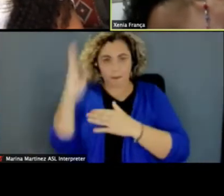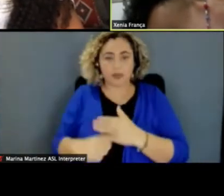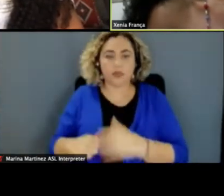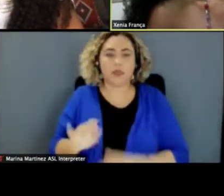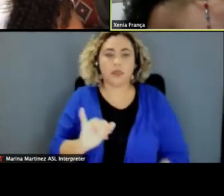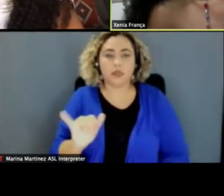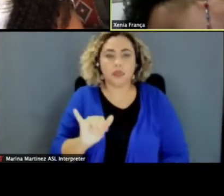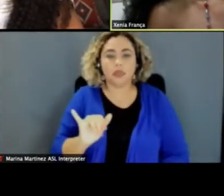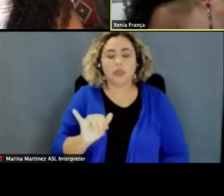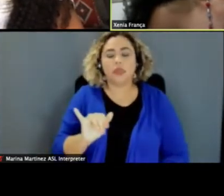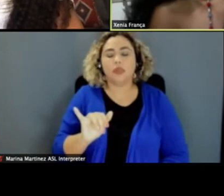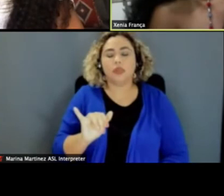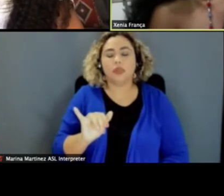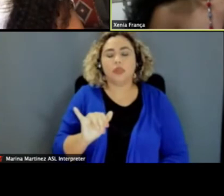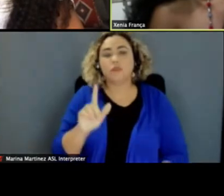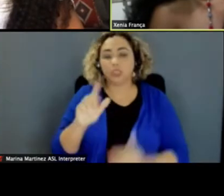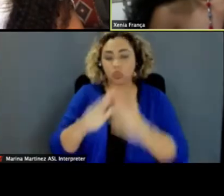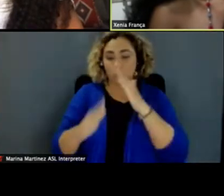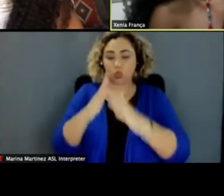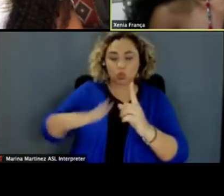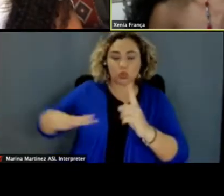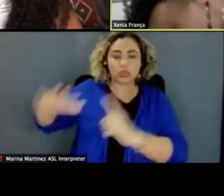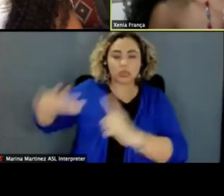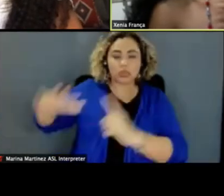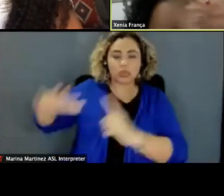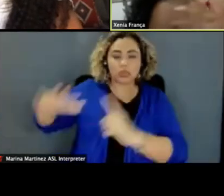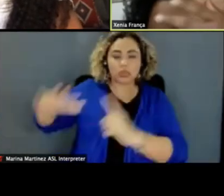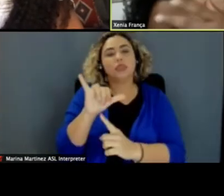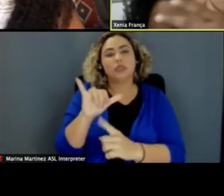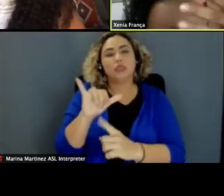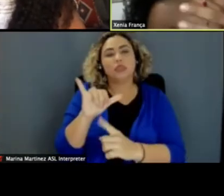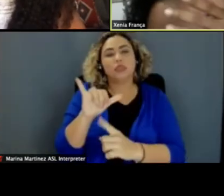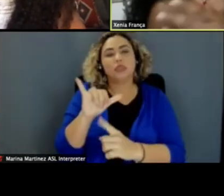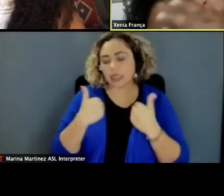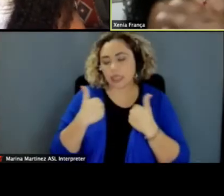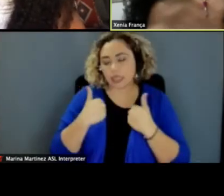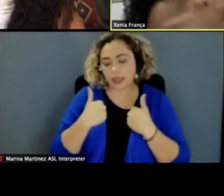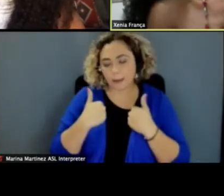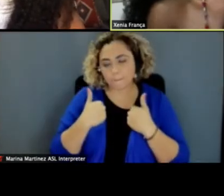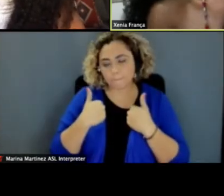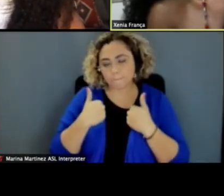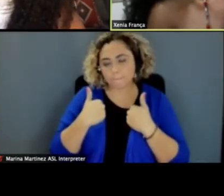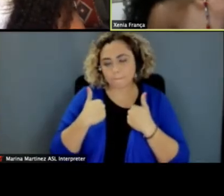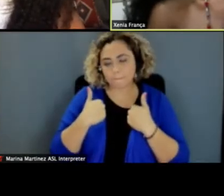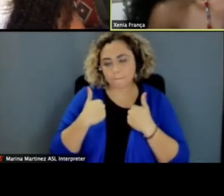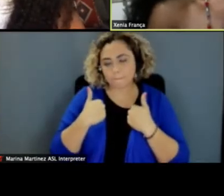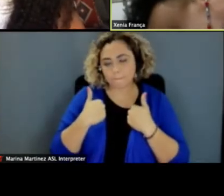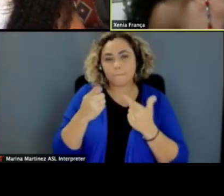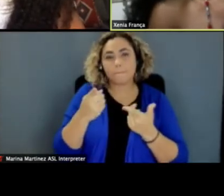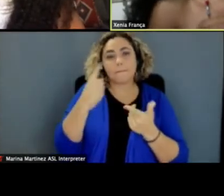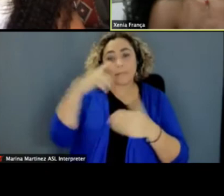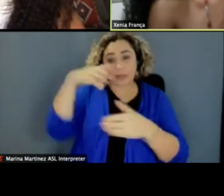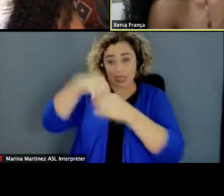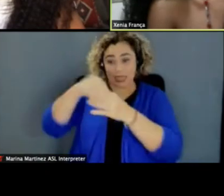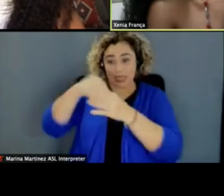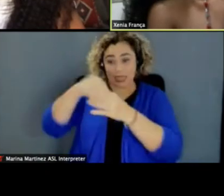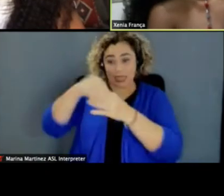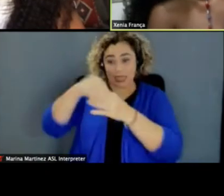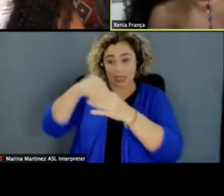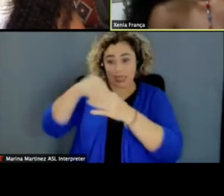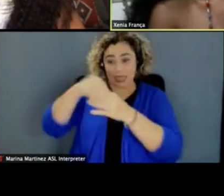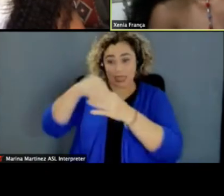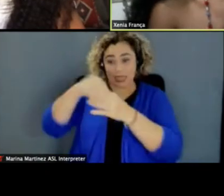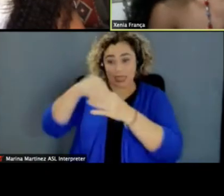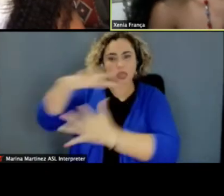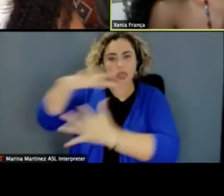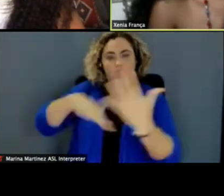é uma cidade que tem distribuída na cidade imagens de